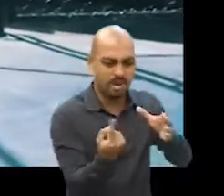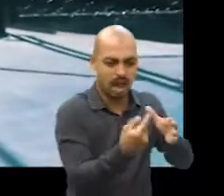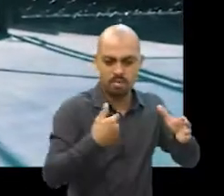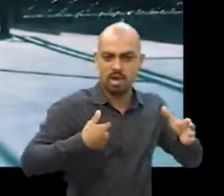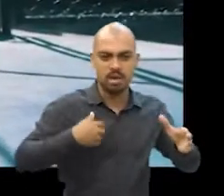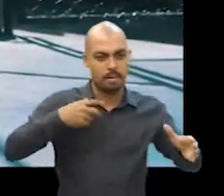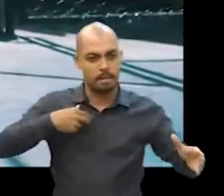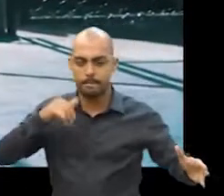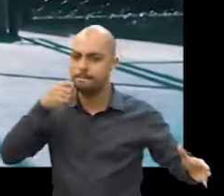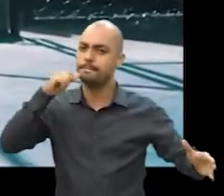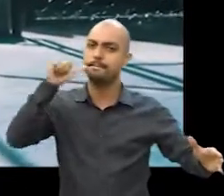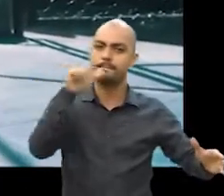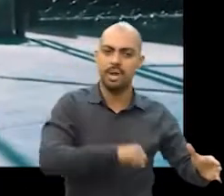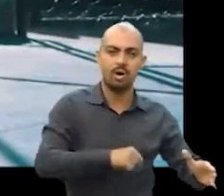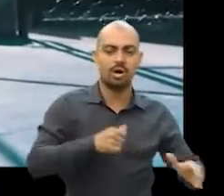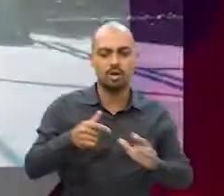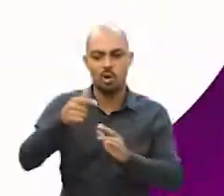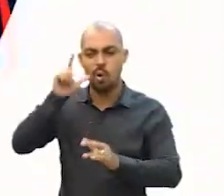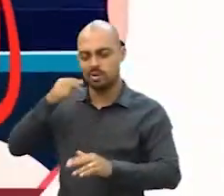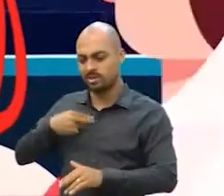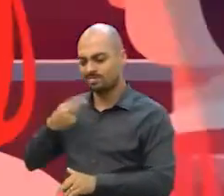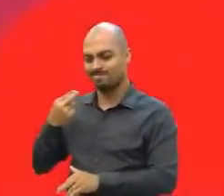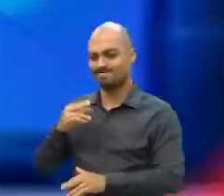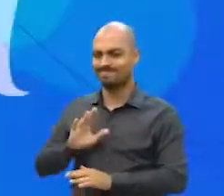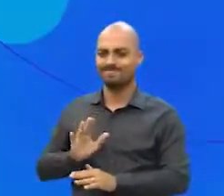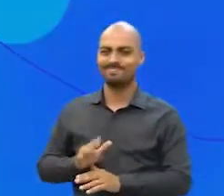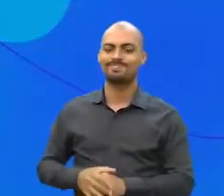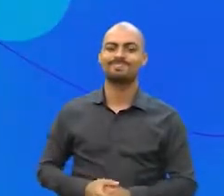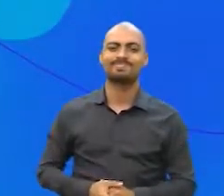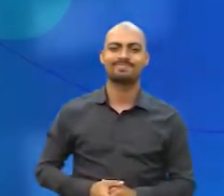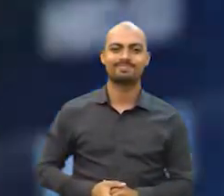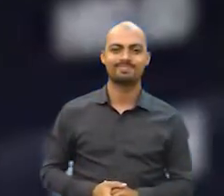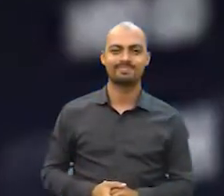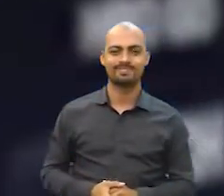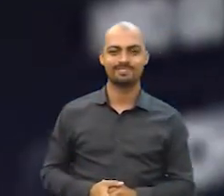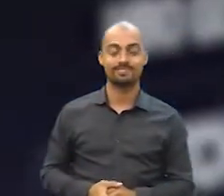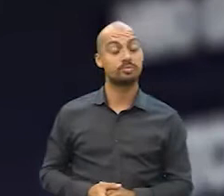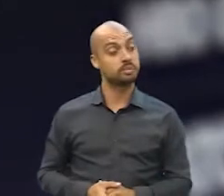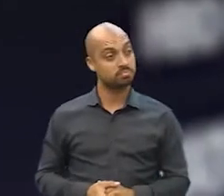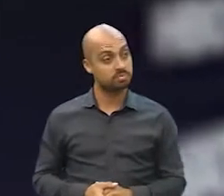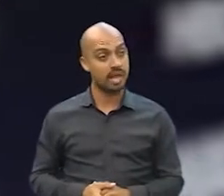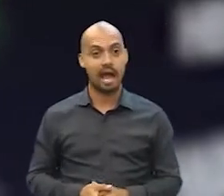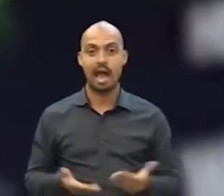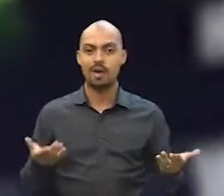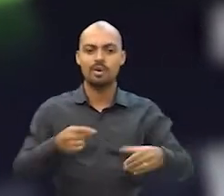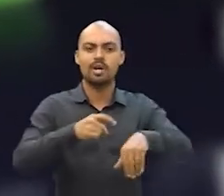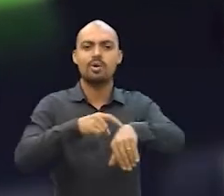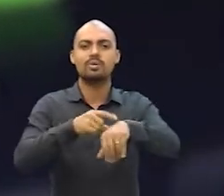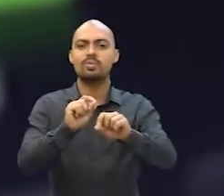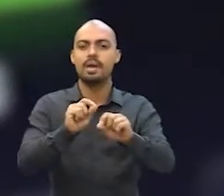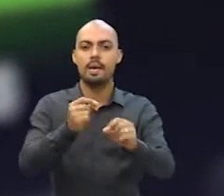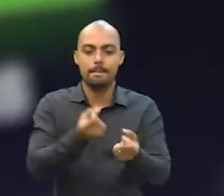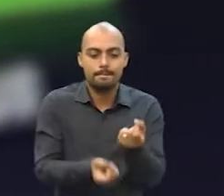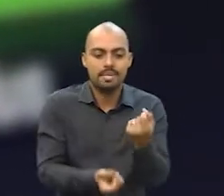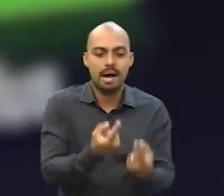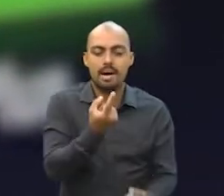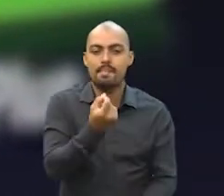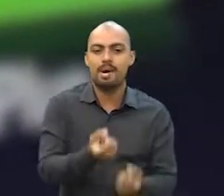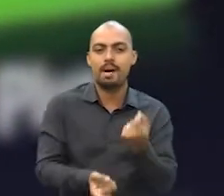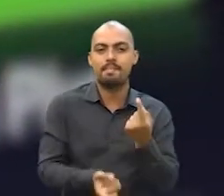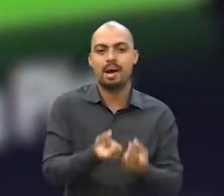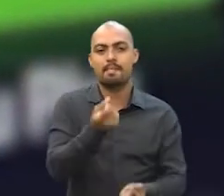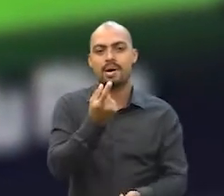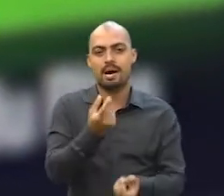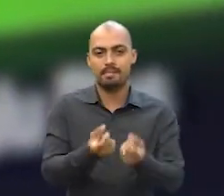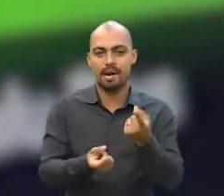não seja só um ontem com um novo nome. Ah, é hora de preparar a pipoca para as estreias da